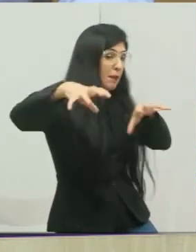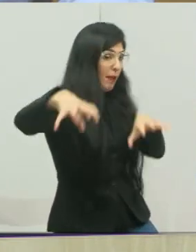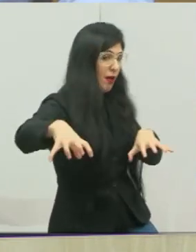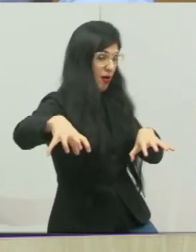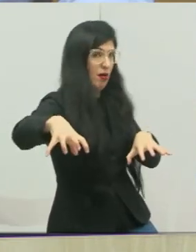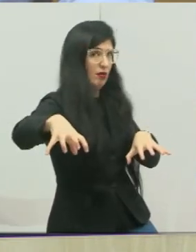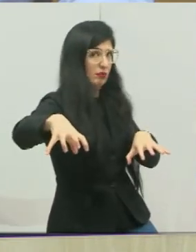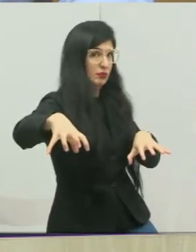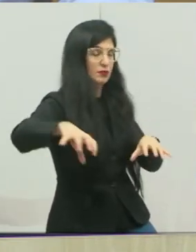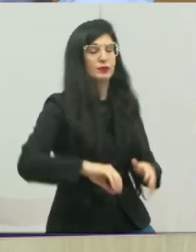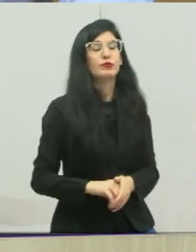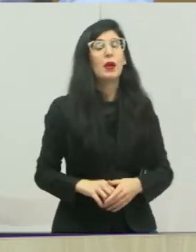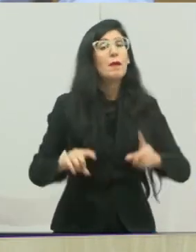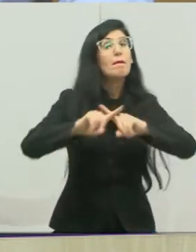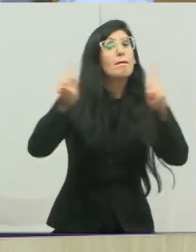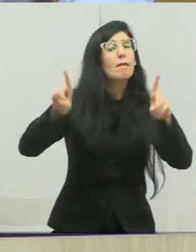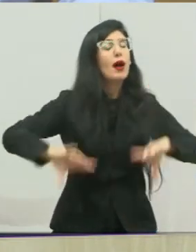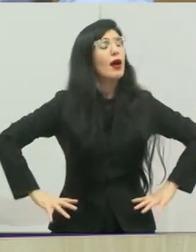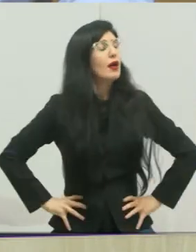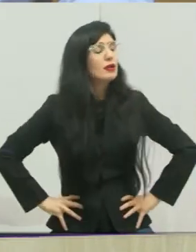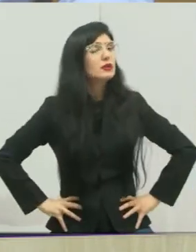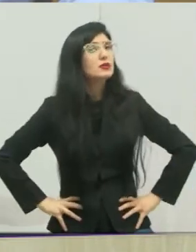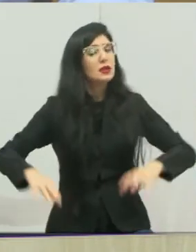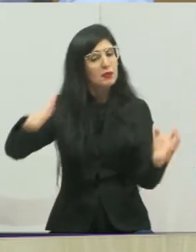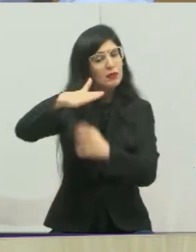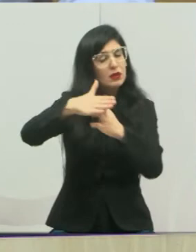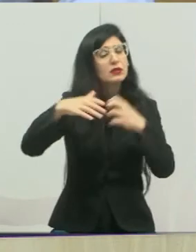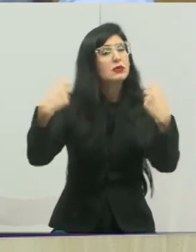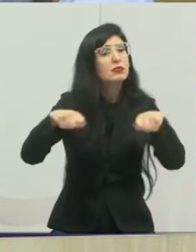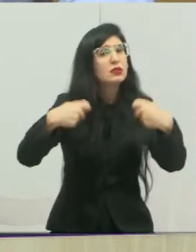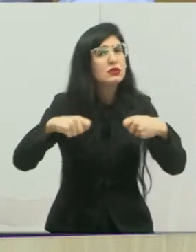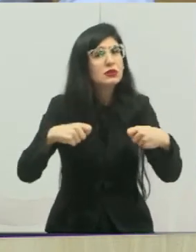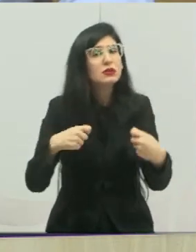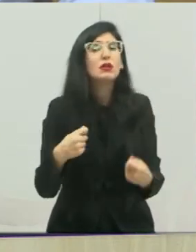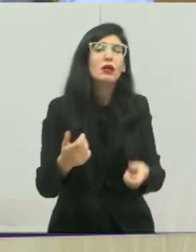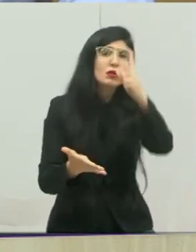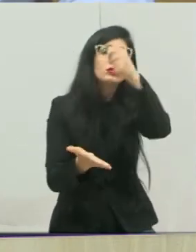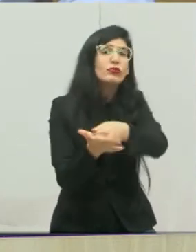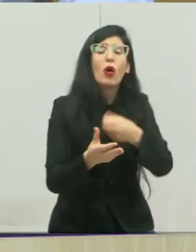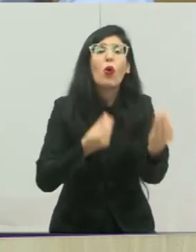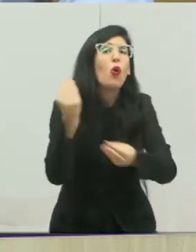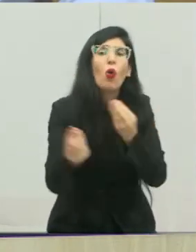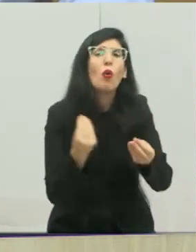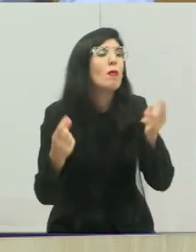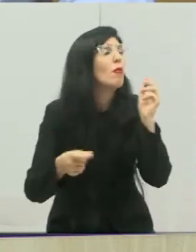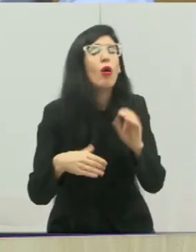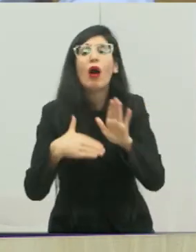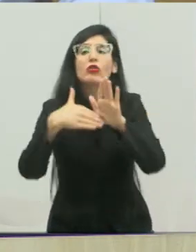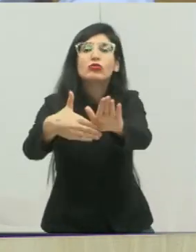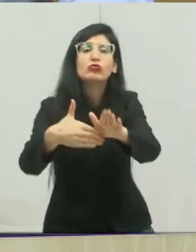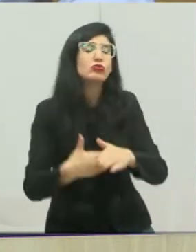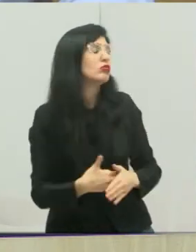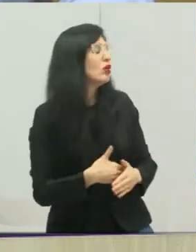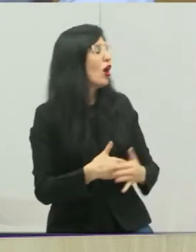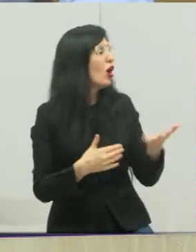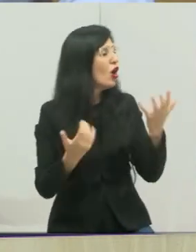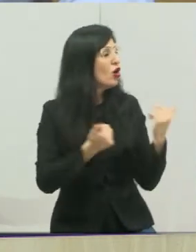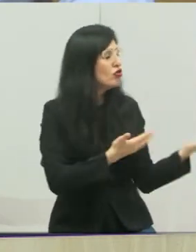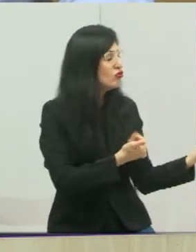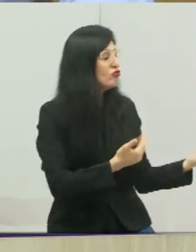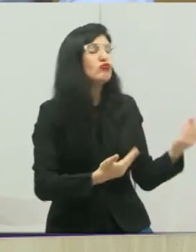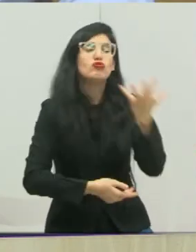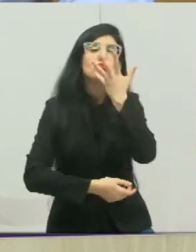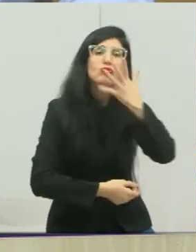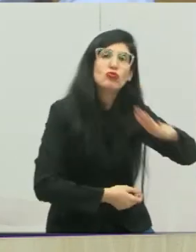quais as ações sociais foram feitas nessa localidade para a inclusão e resgate das vidas dos jovens, homens e mulheres, mulher grávida, dependentes de